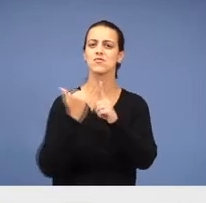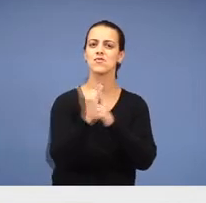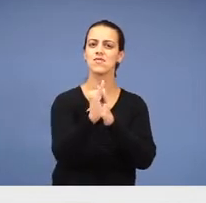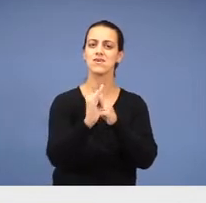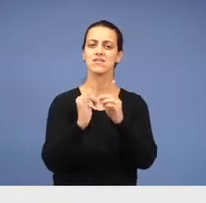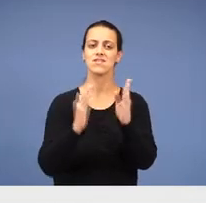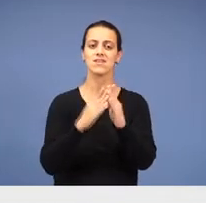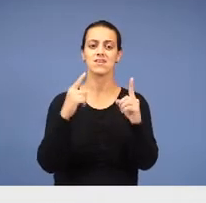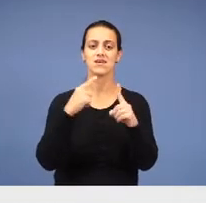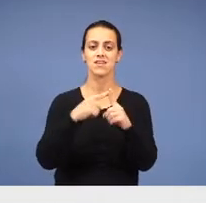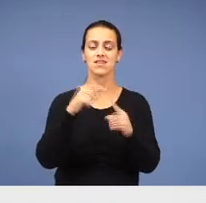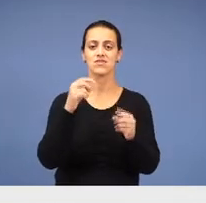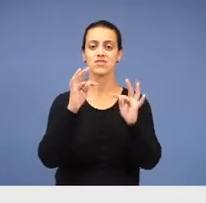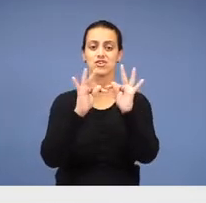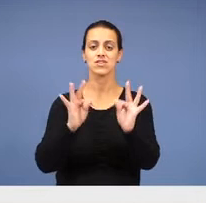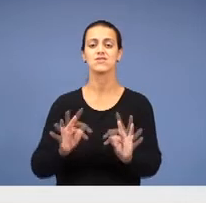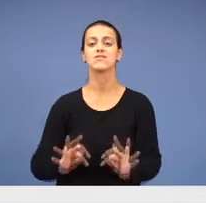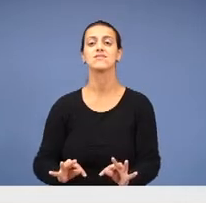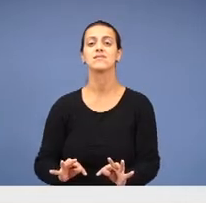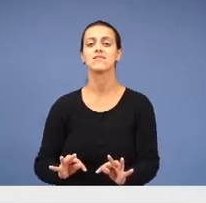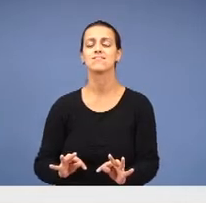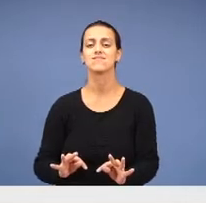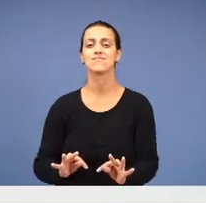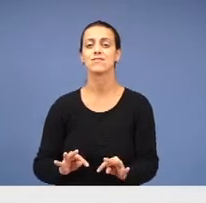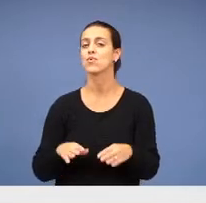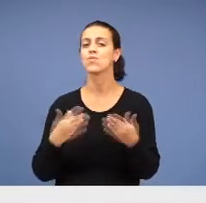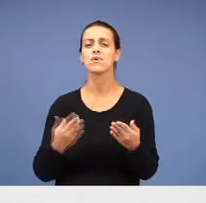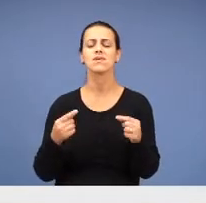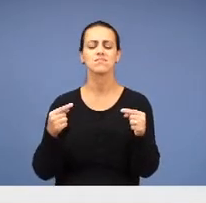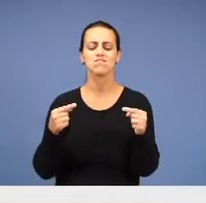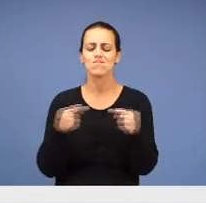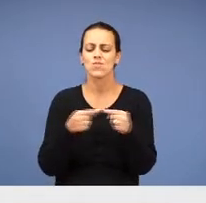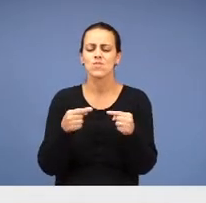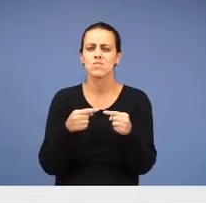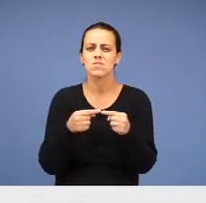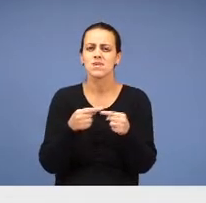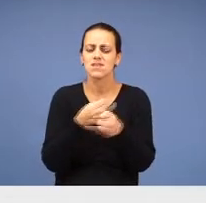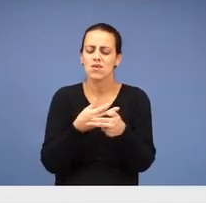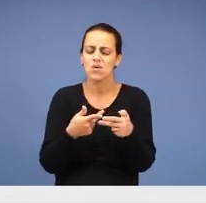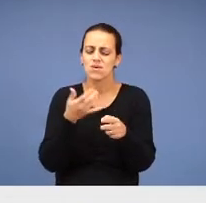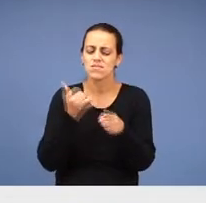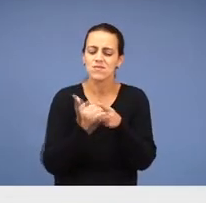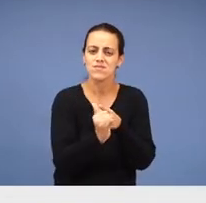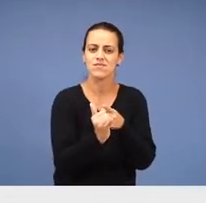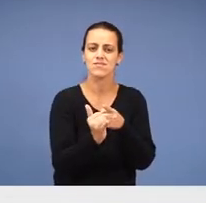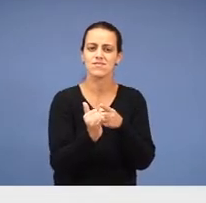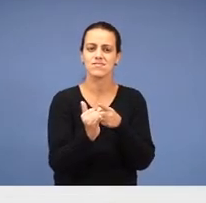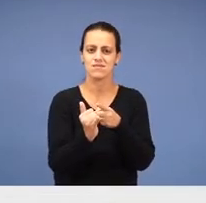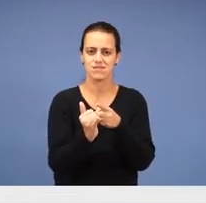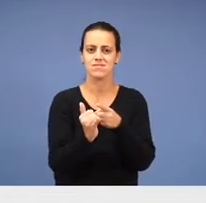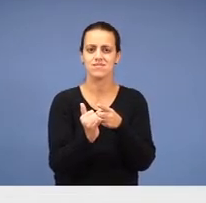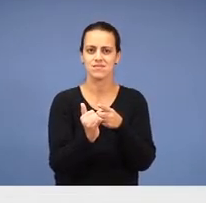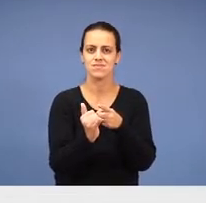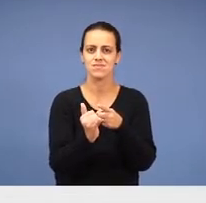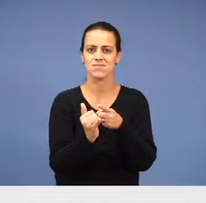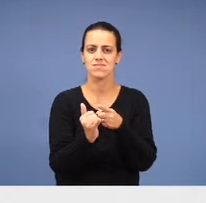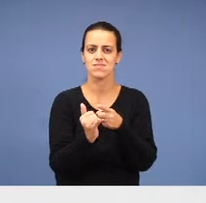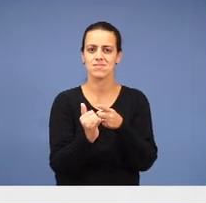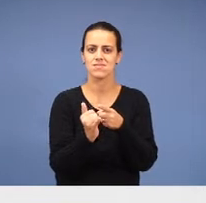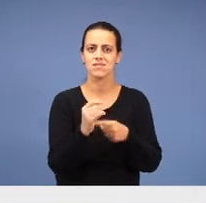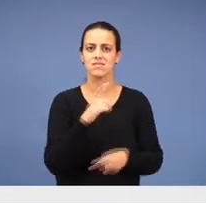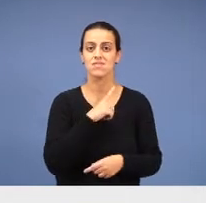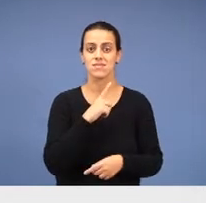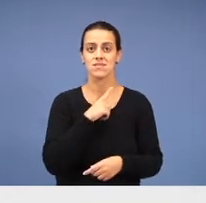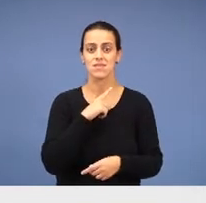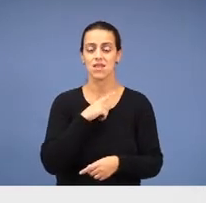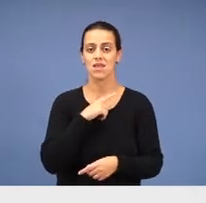Tiatira? Os elementos, veja aqui, está sempre, a notificação está sempre na cor. Existe um padrão